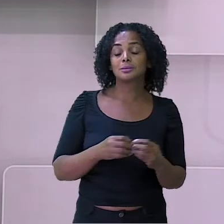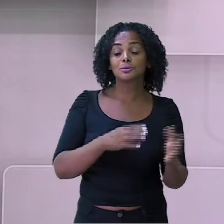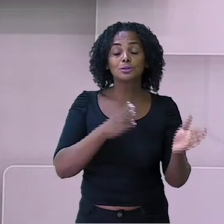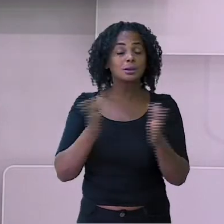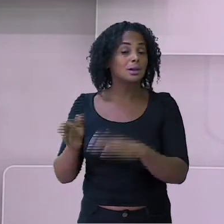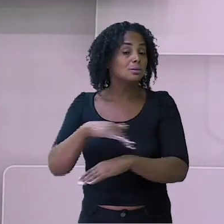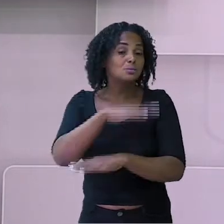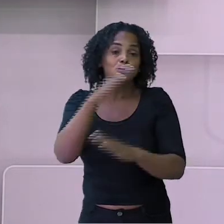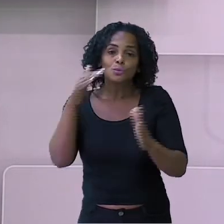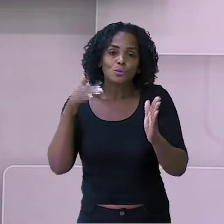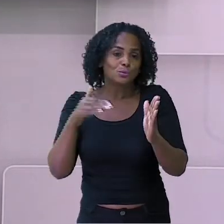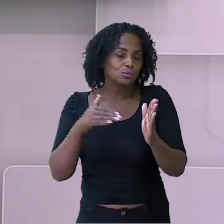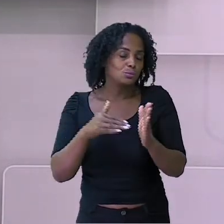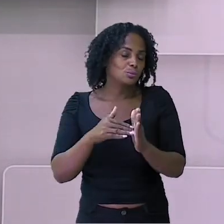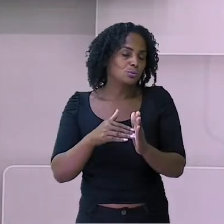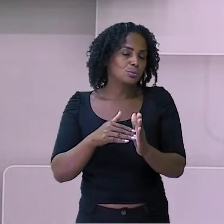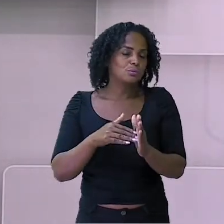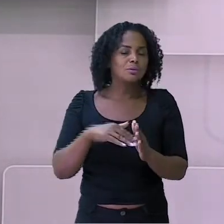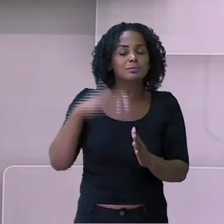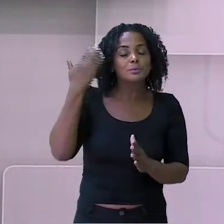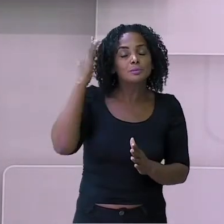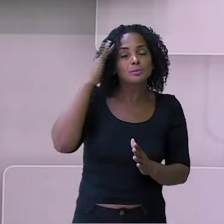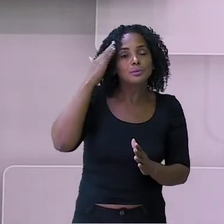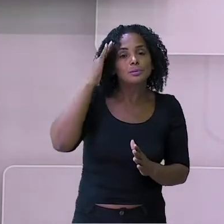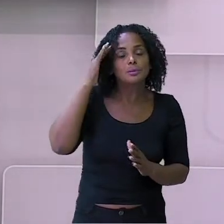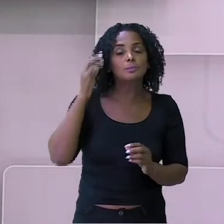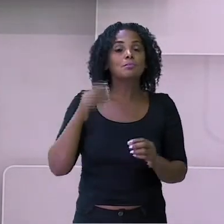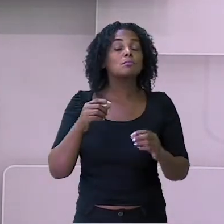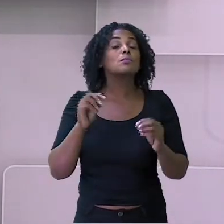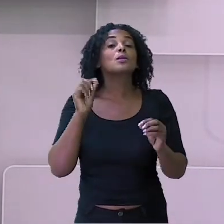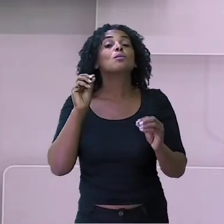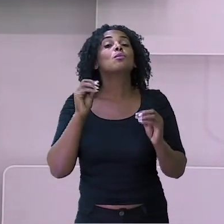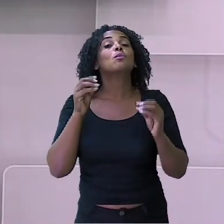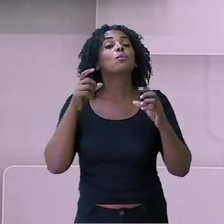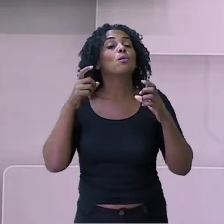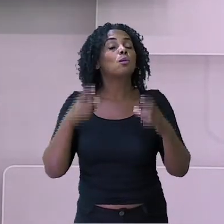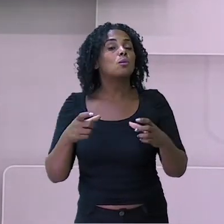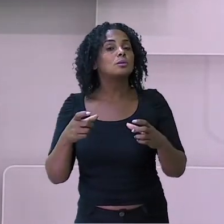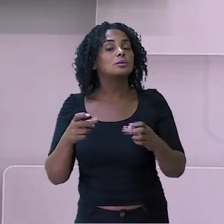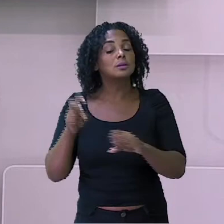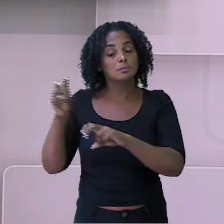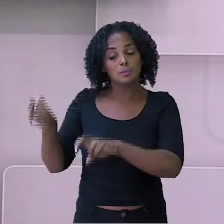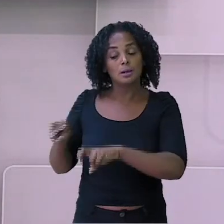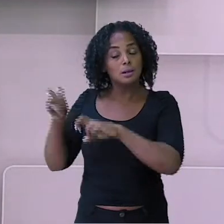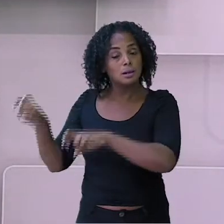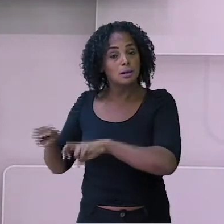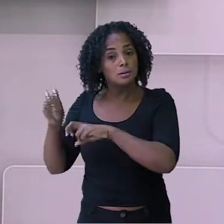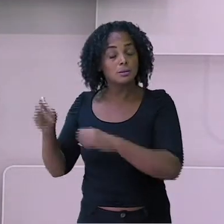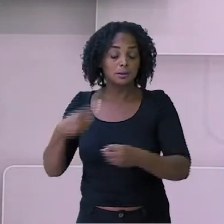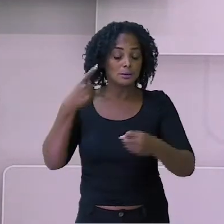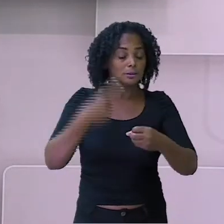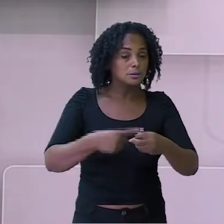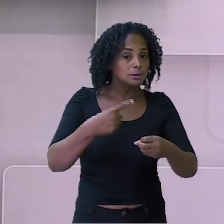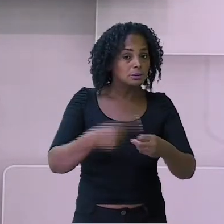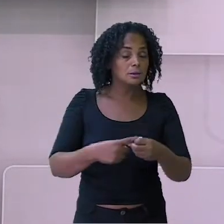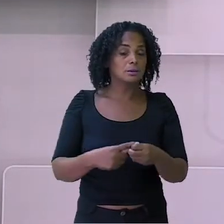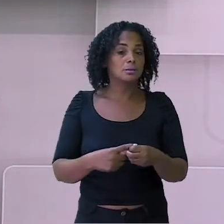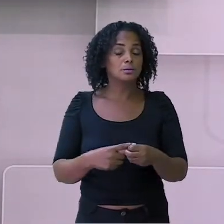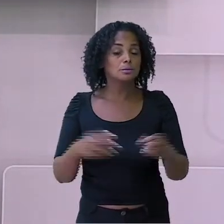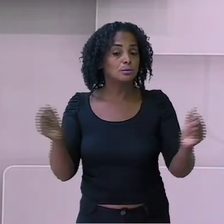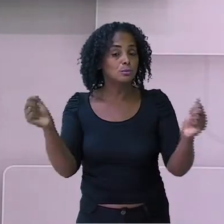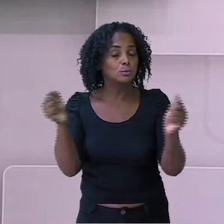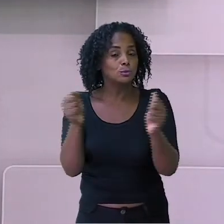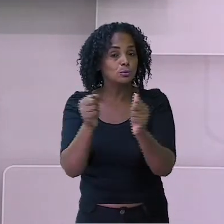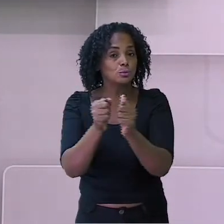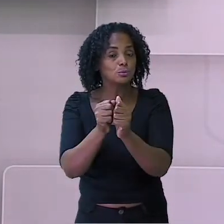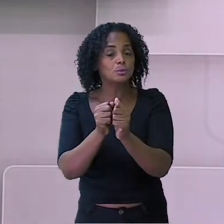todo mundo. E aí vai a gente entender também onde a zona rural, a zona urbana faz essa integração